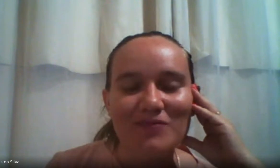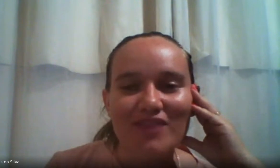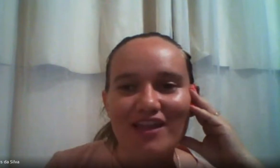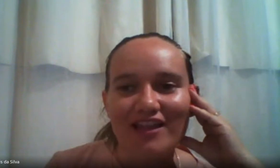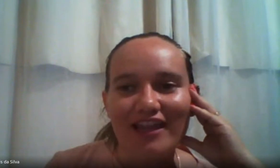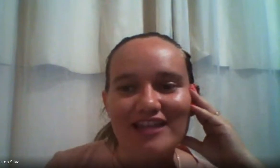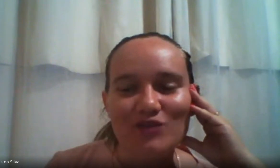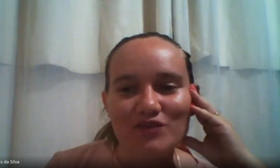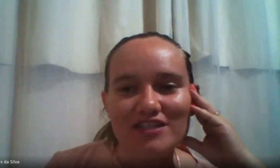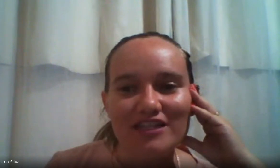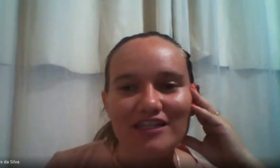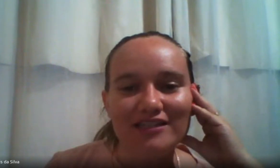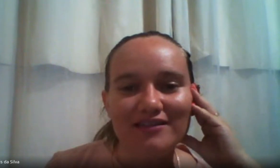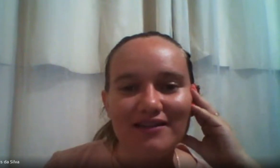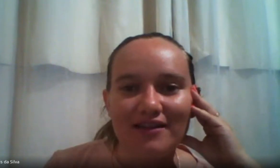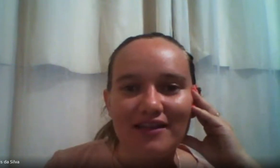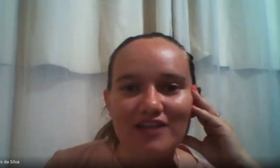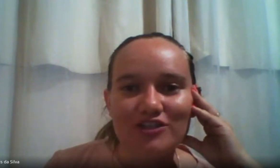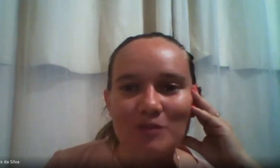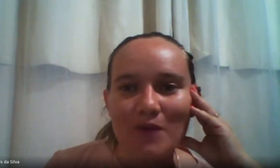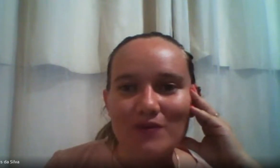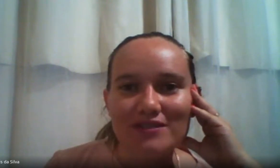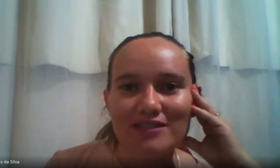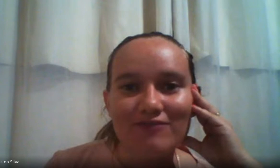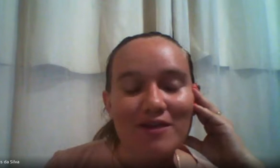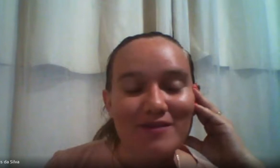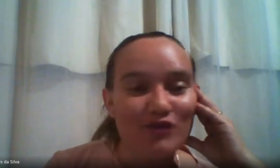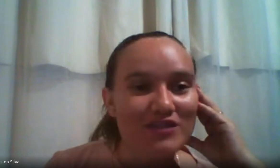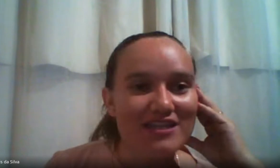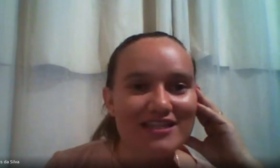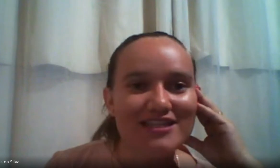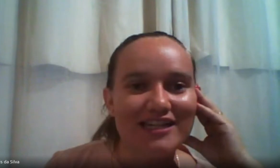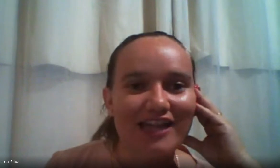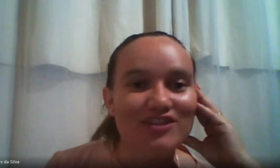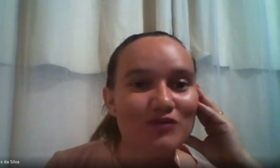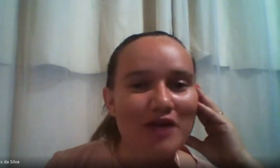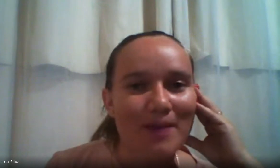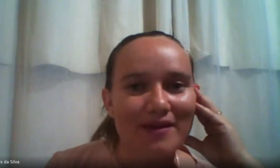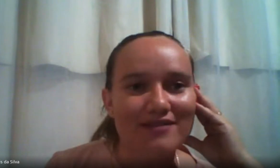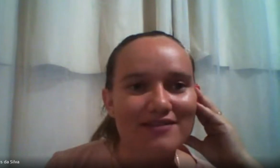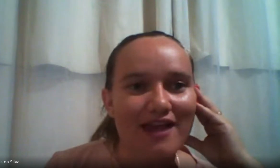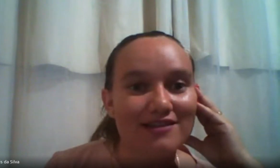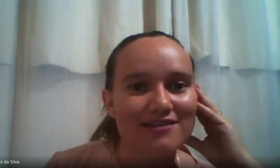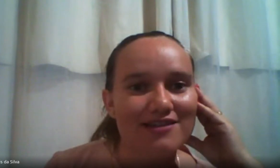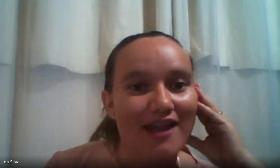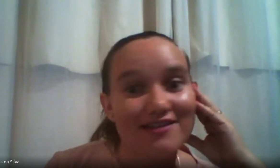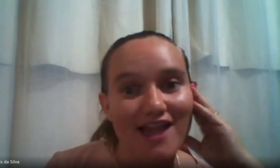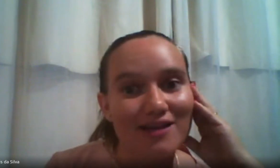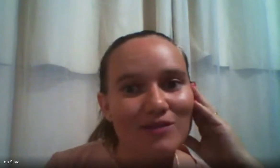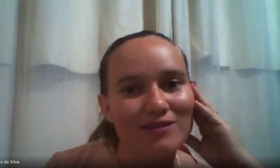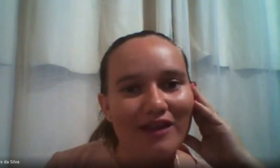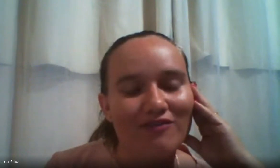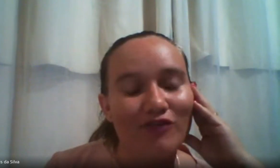gostaram dessa oficina. Que a gente possa ver mais oficinas assim, né? E divulgar mais a escrita de sinais